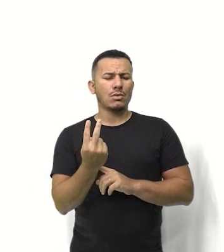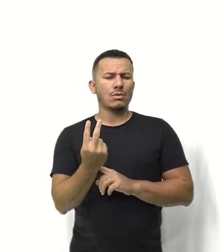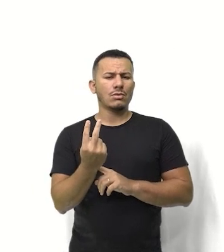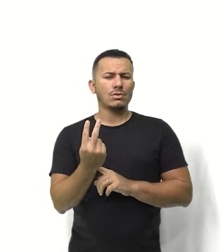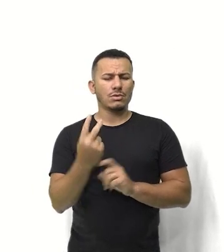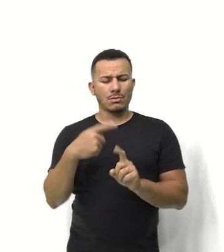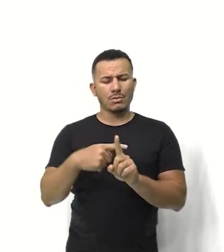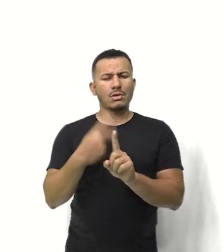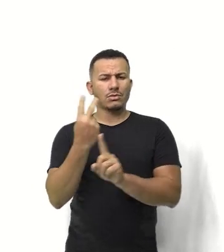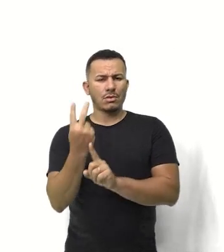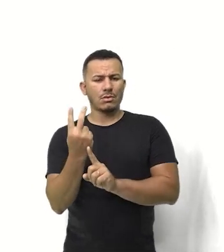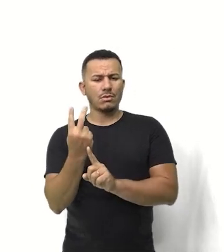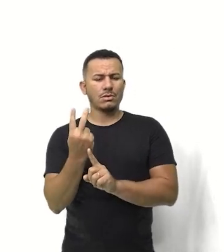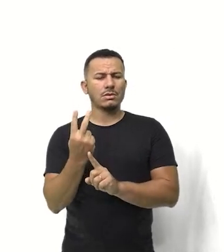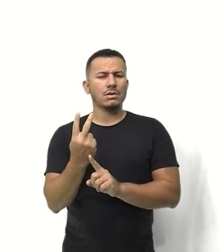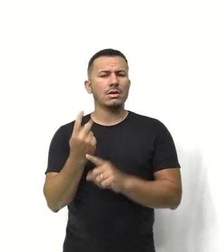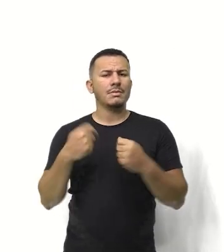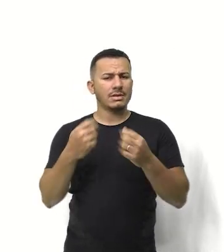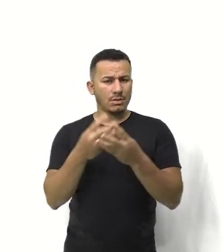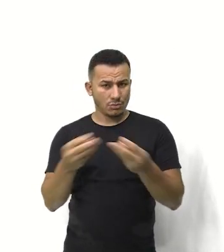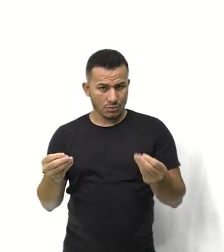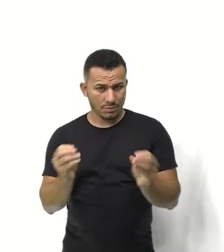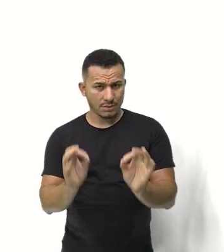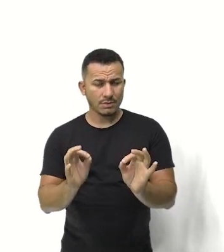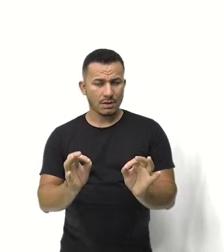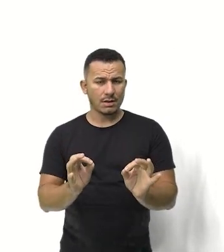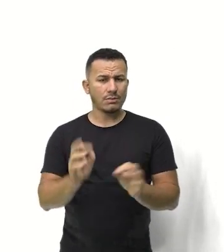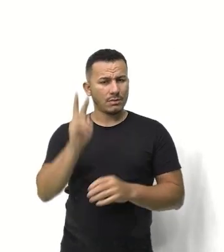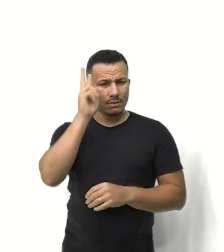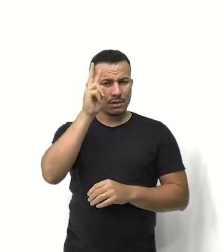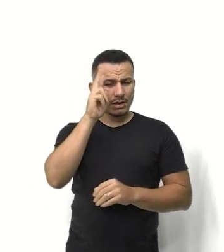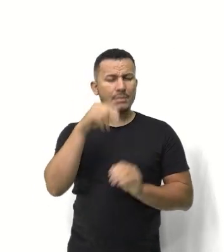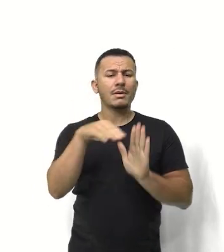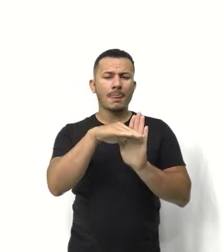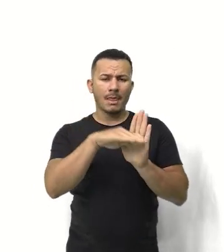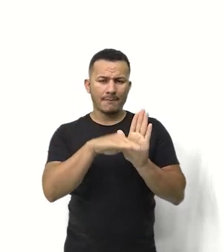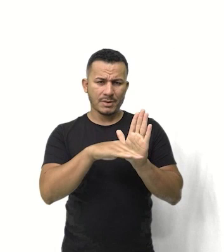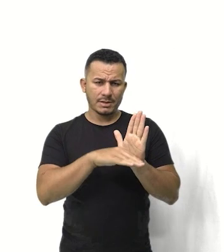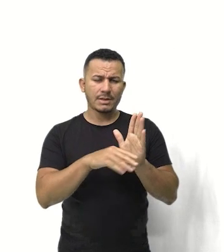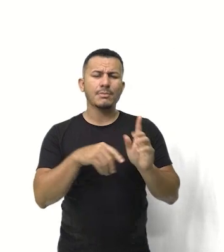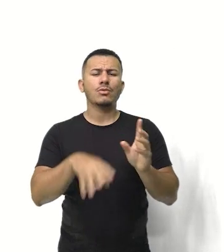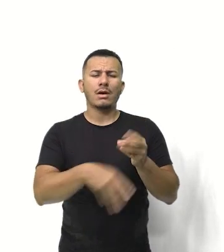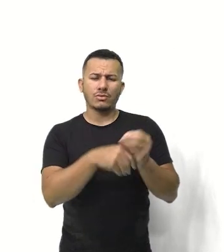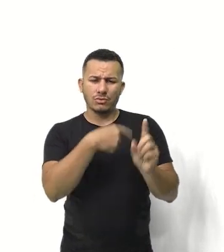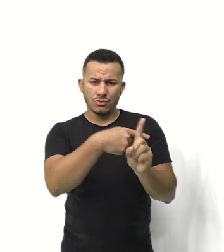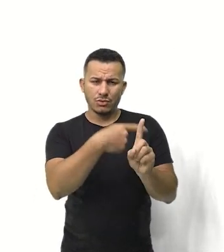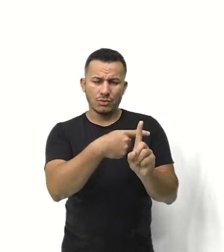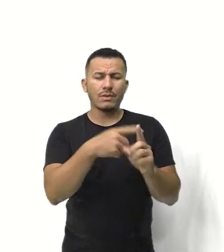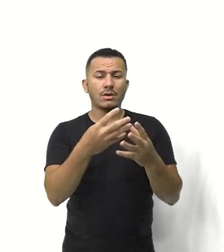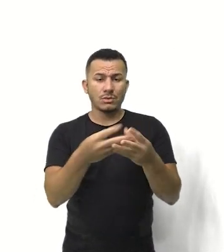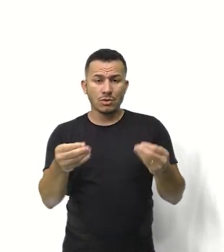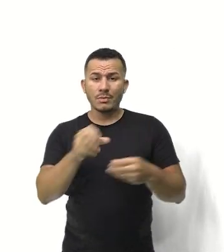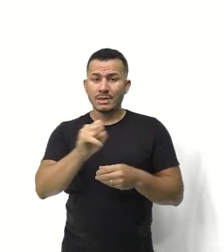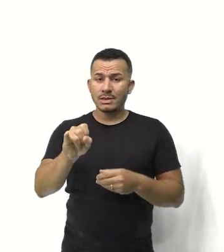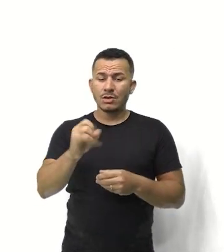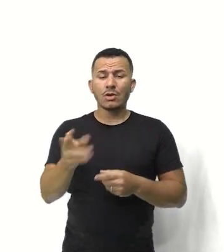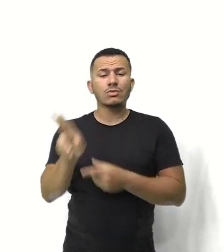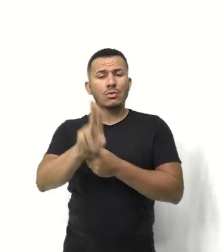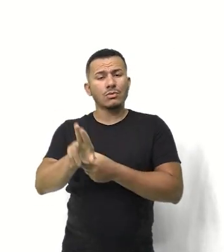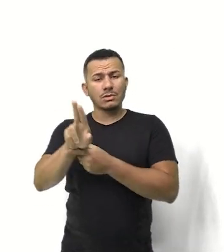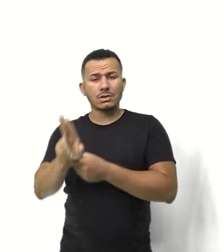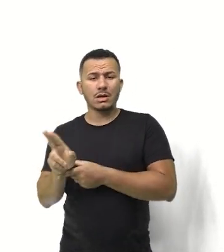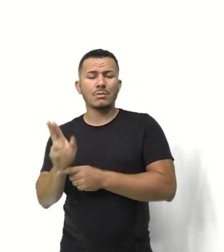que esse 2 que está bem aqui, ele deverá sumir, né? Nós já vimos que pelo princípio aditivo ele some